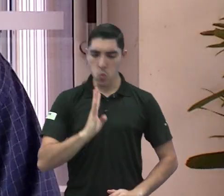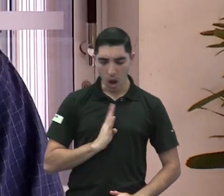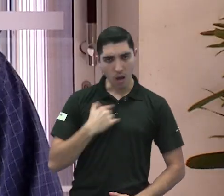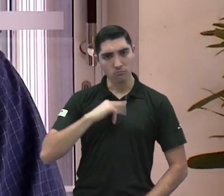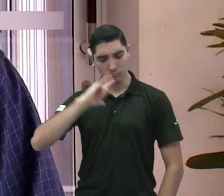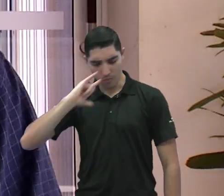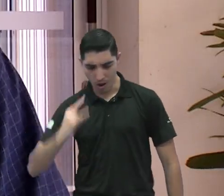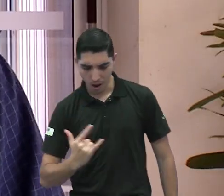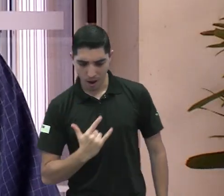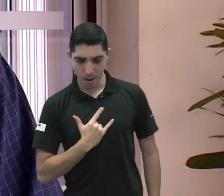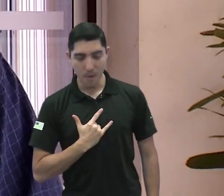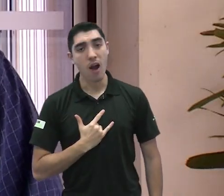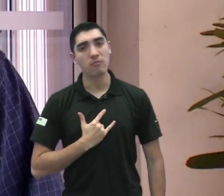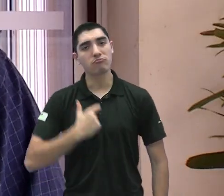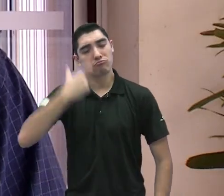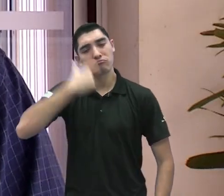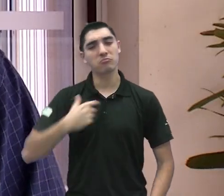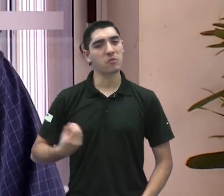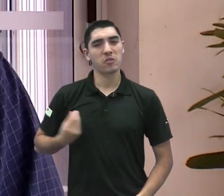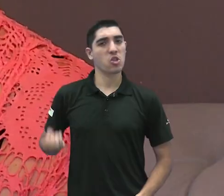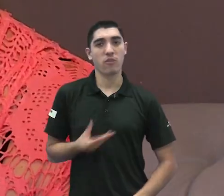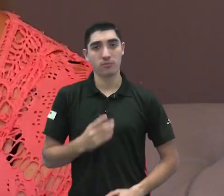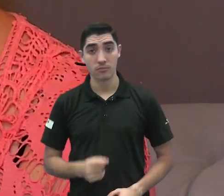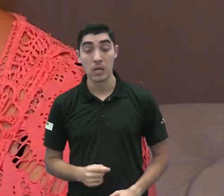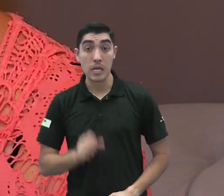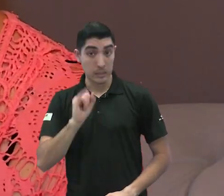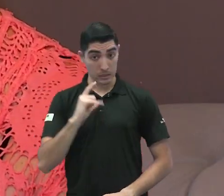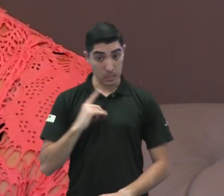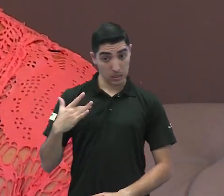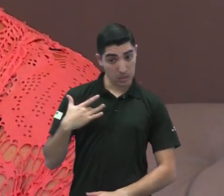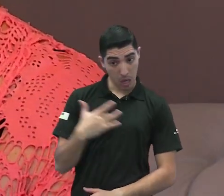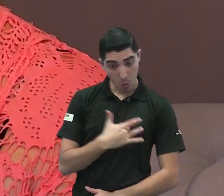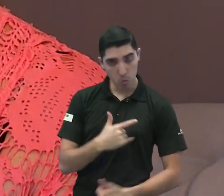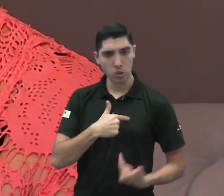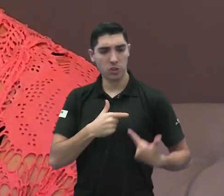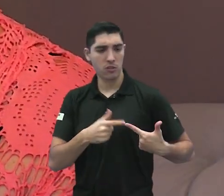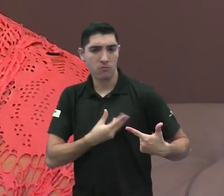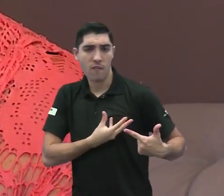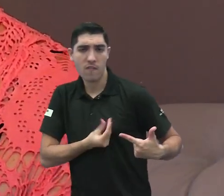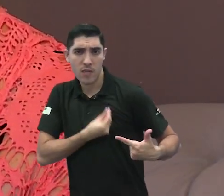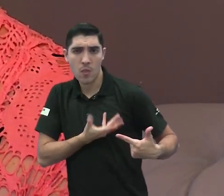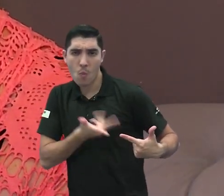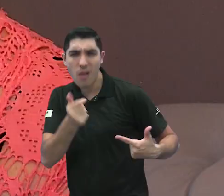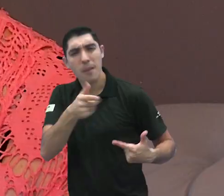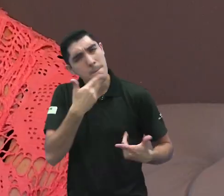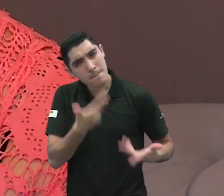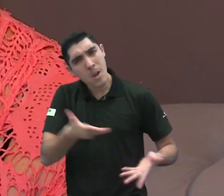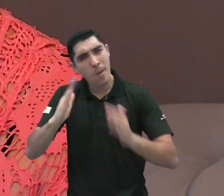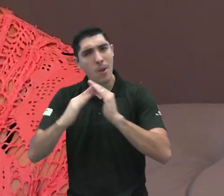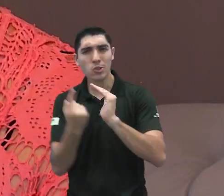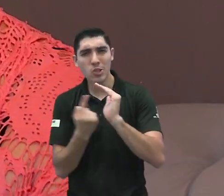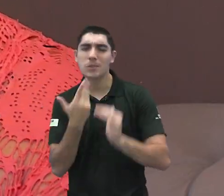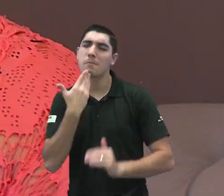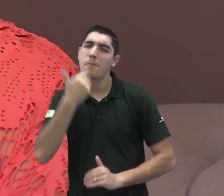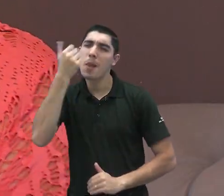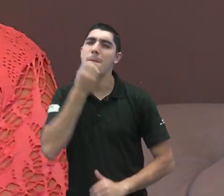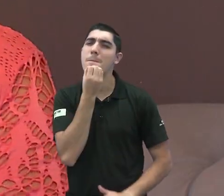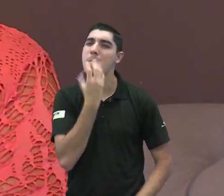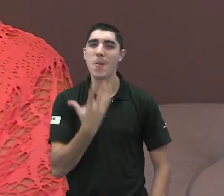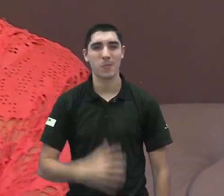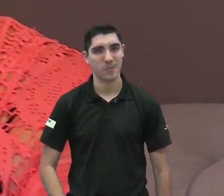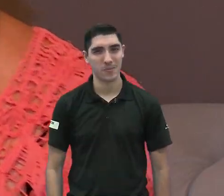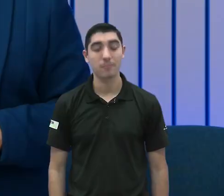amor próprio e a partir disso criar uma nova realidade. Assim. Enquanto você tiver saúde, tiver qualidade, vai morar sozinha. É muito